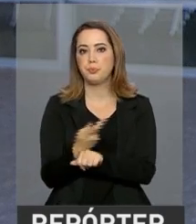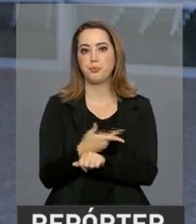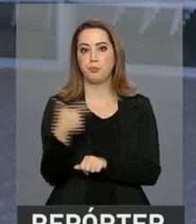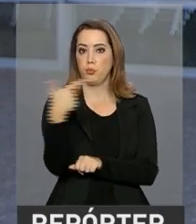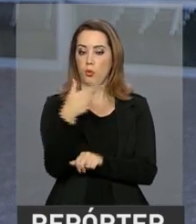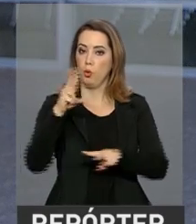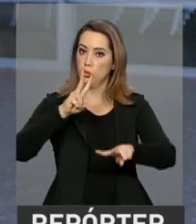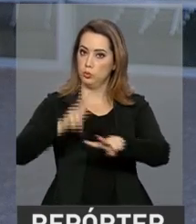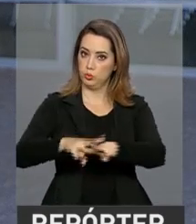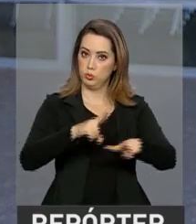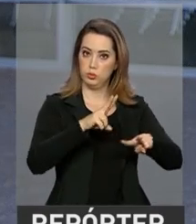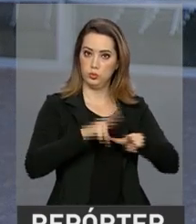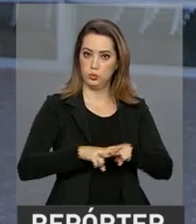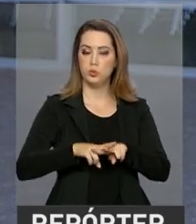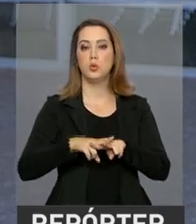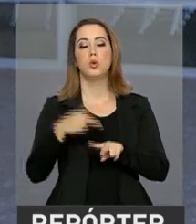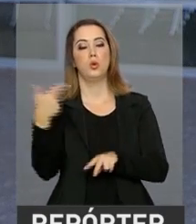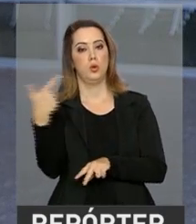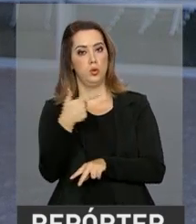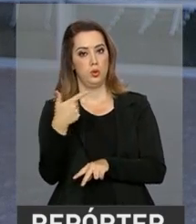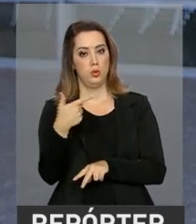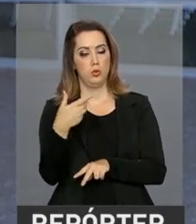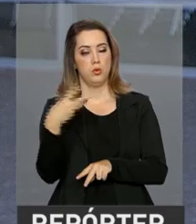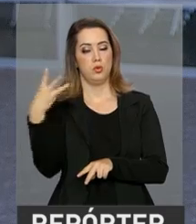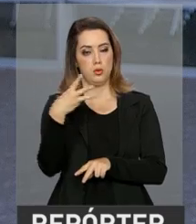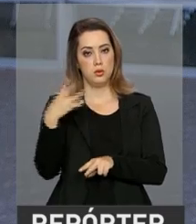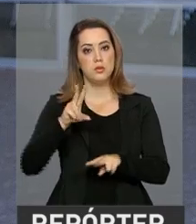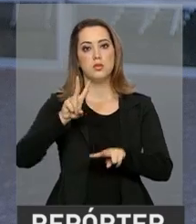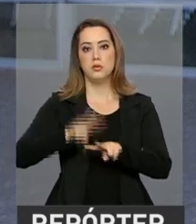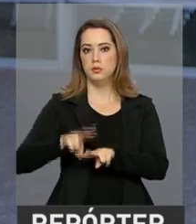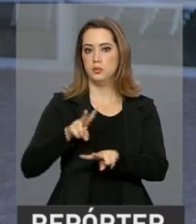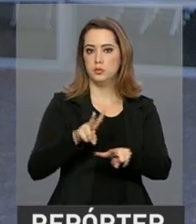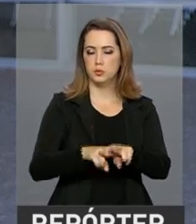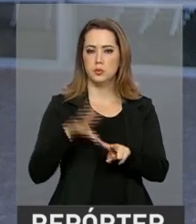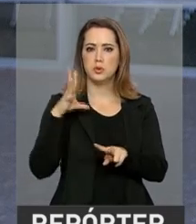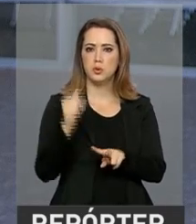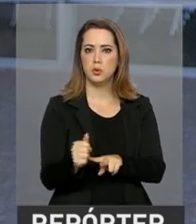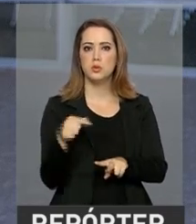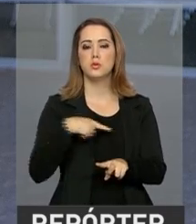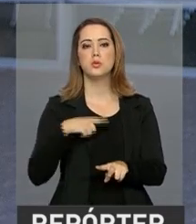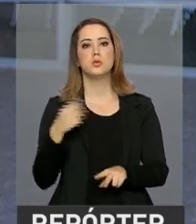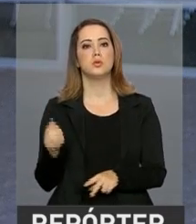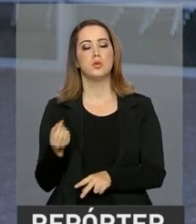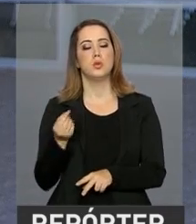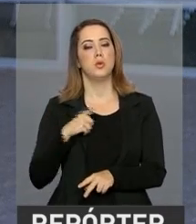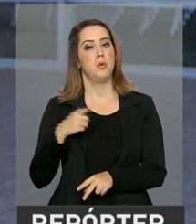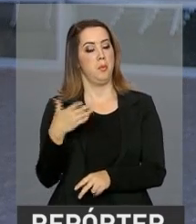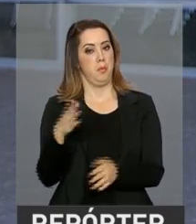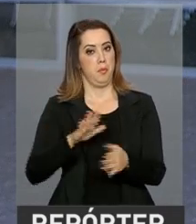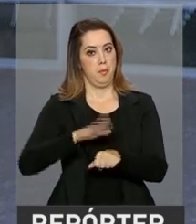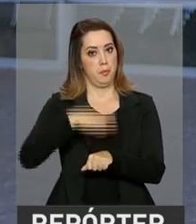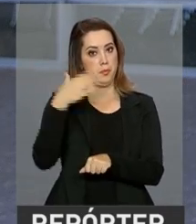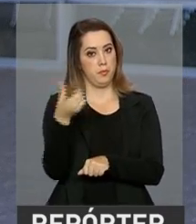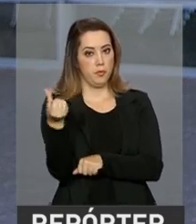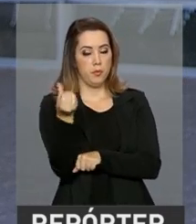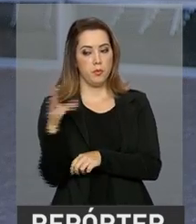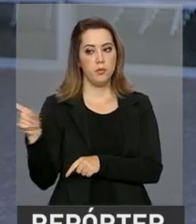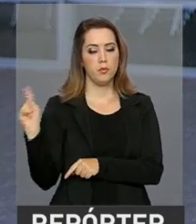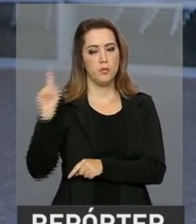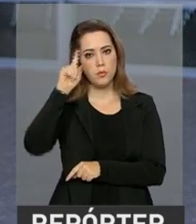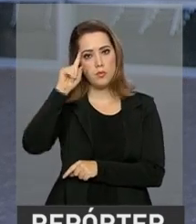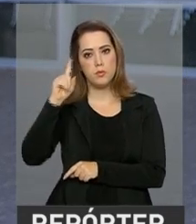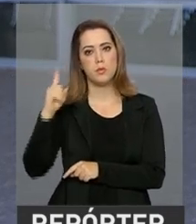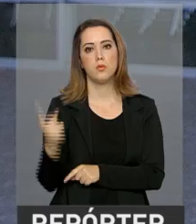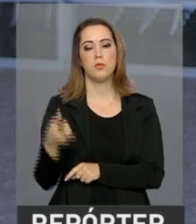prisões preventivas, 1 prisão temporária e 6 mandados de condução coercitiva. Essa operação acontece em cidades